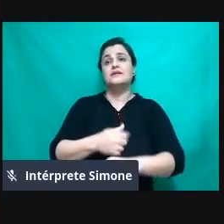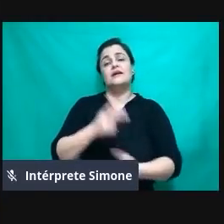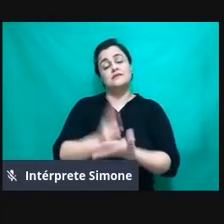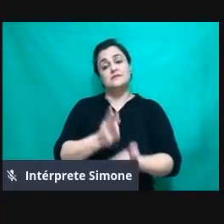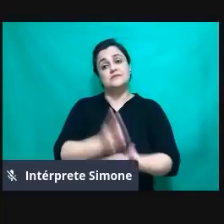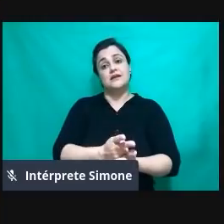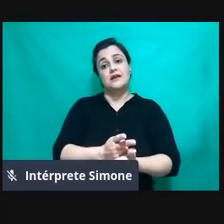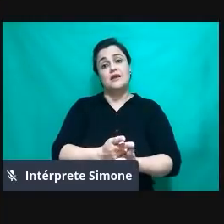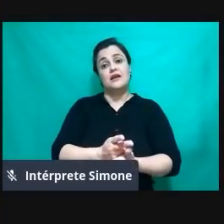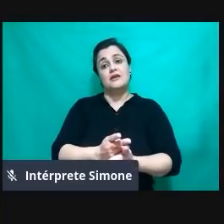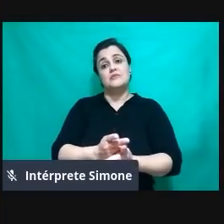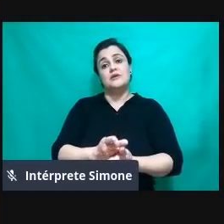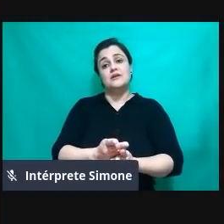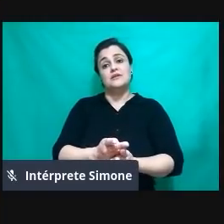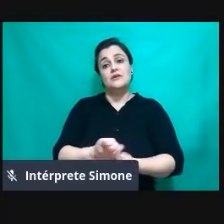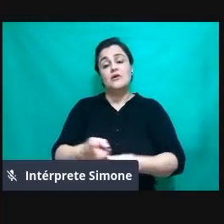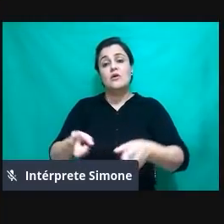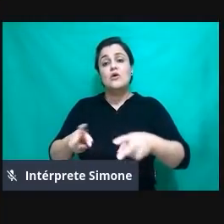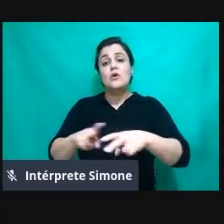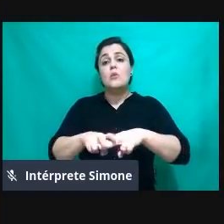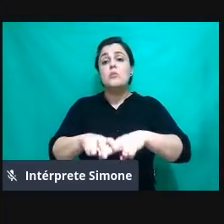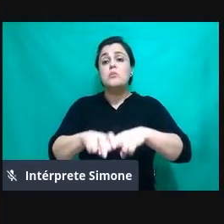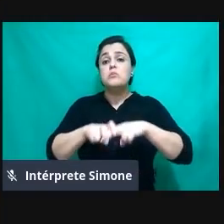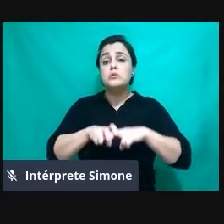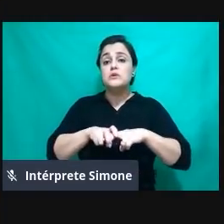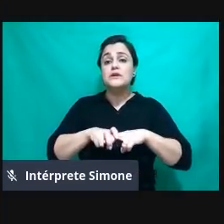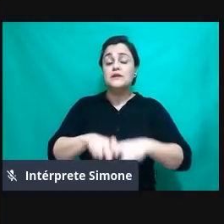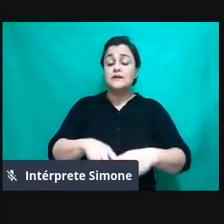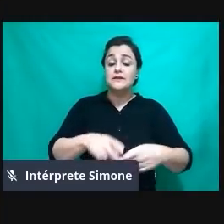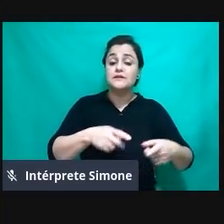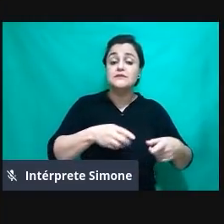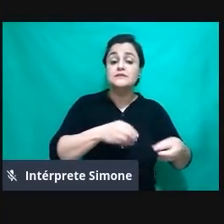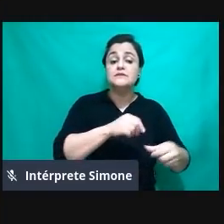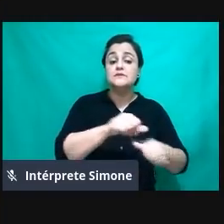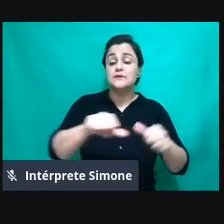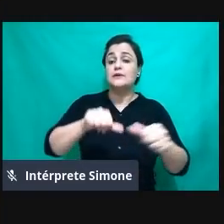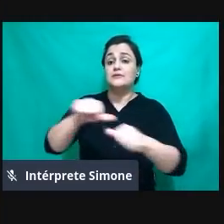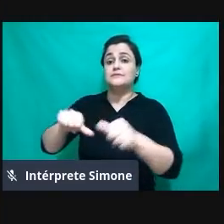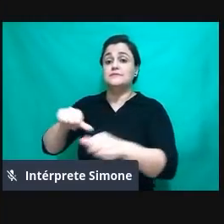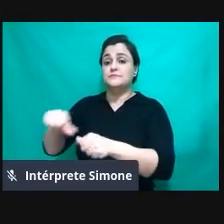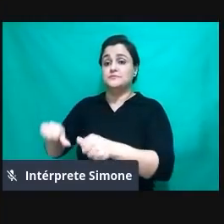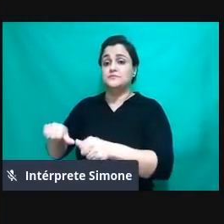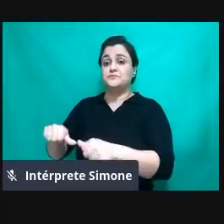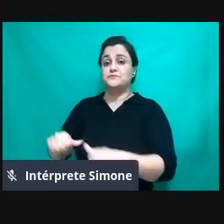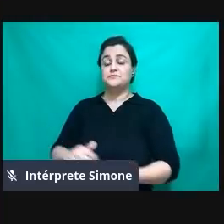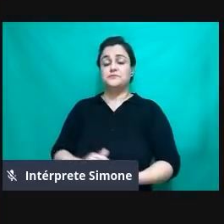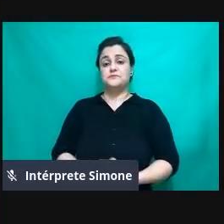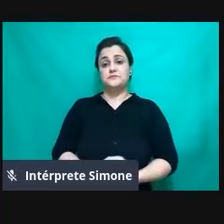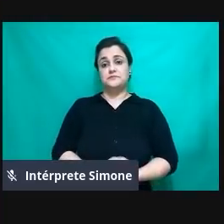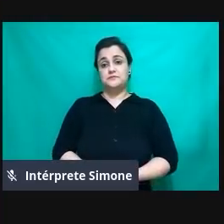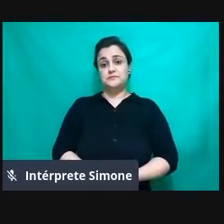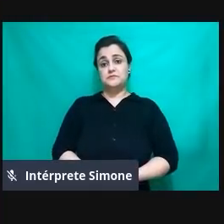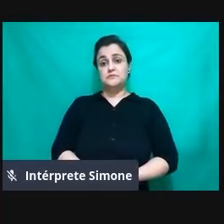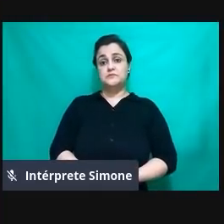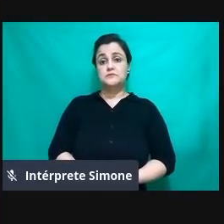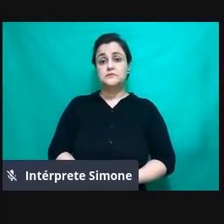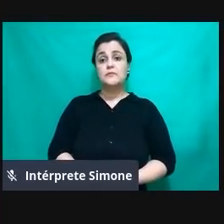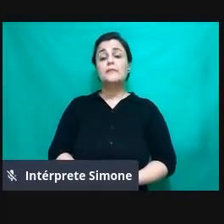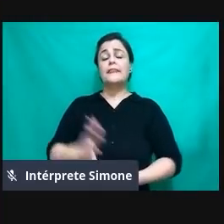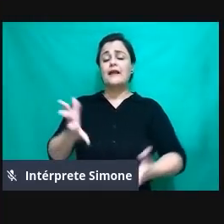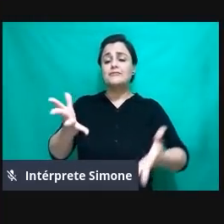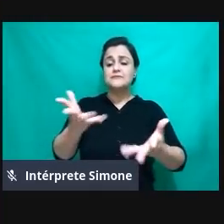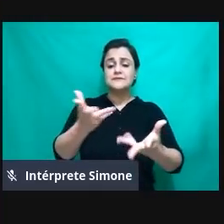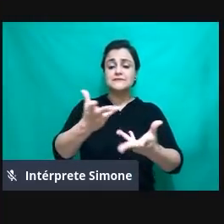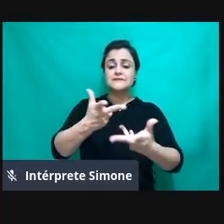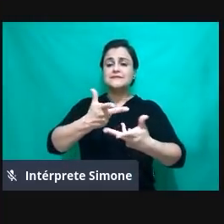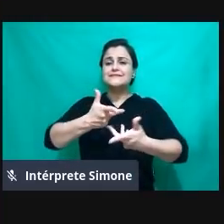Que não é nova, né? Mas vem bem clara e abastecida aí com as habilidades, né?